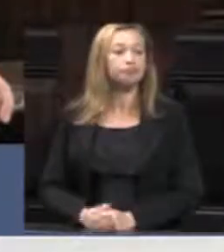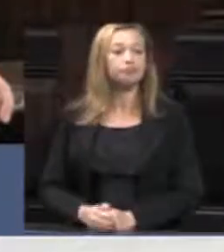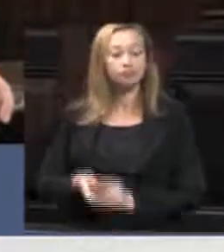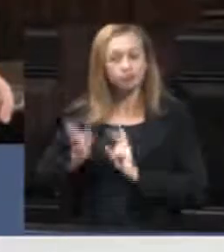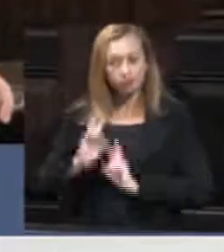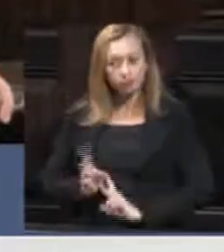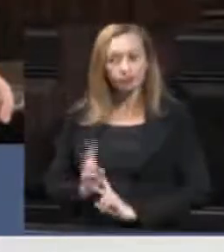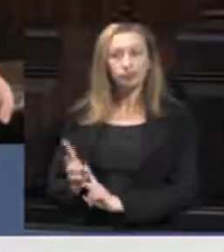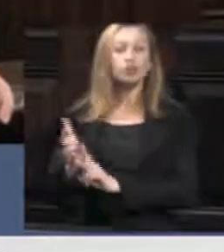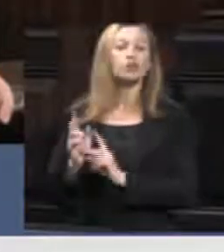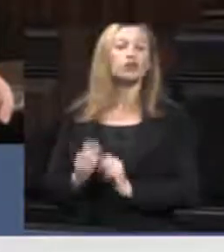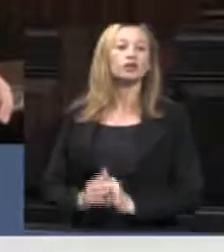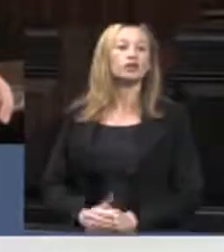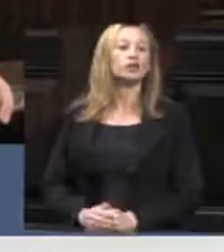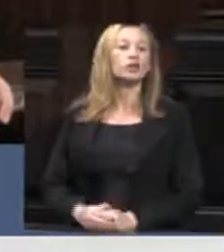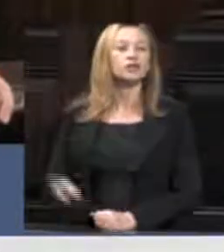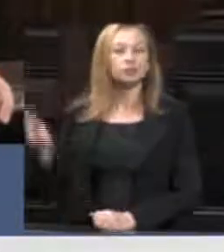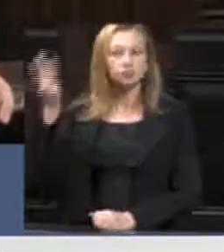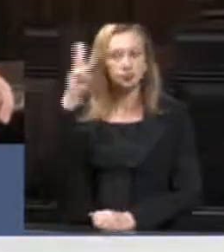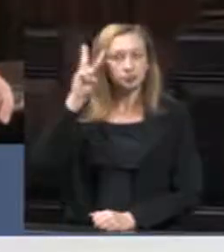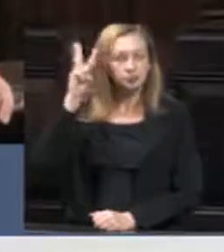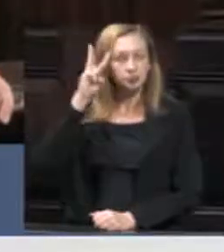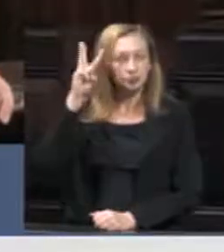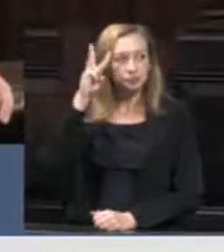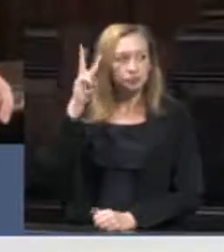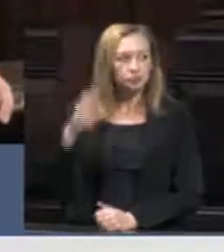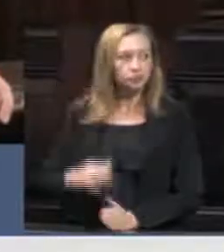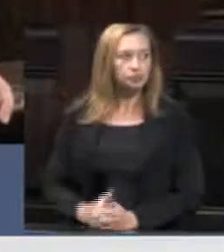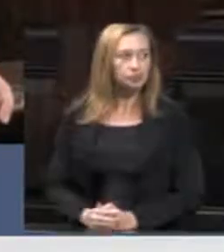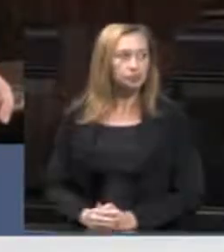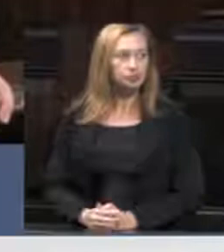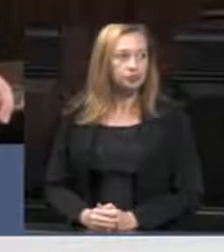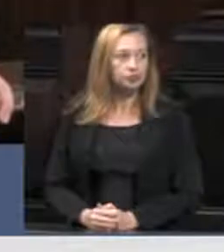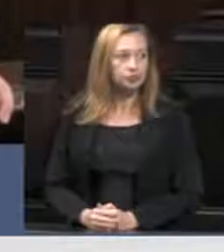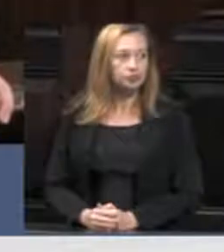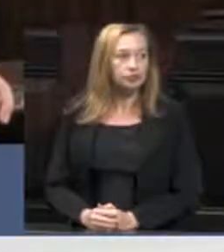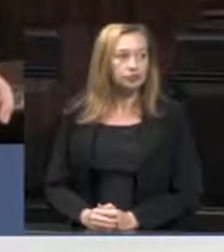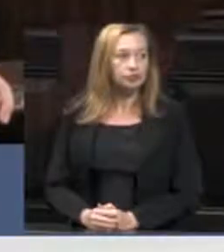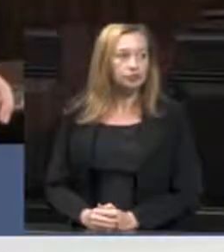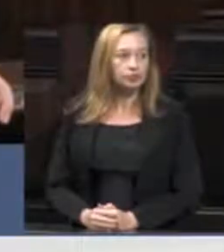continuo. Na terça-feira, por uma